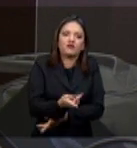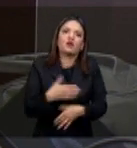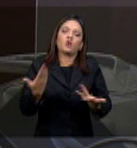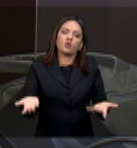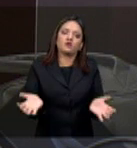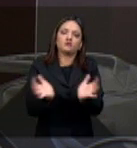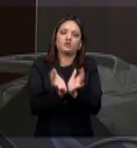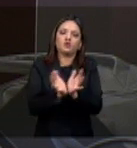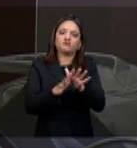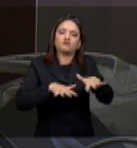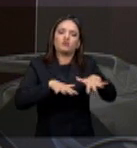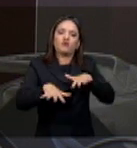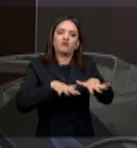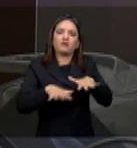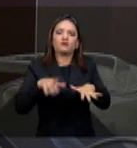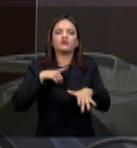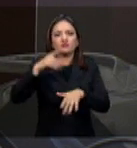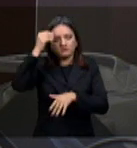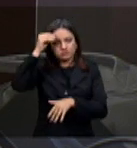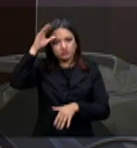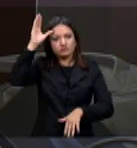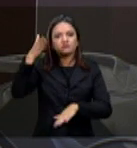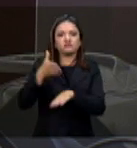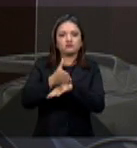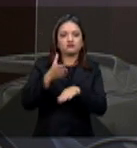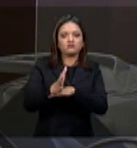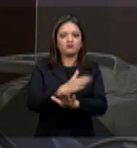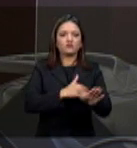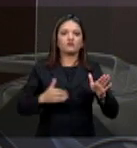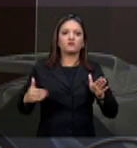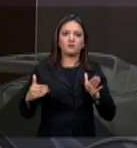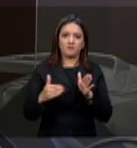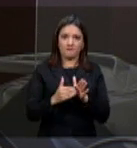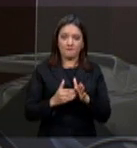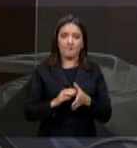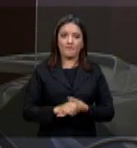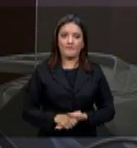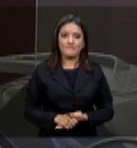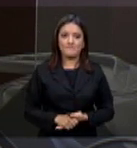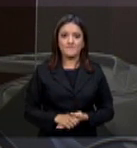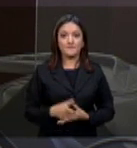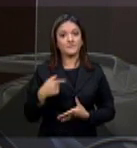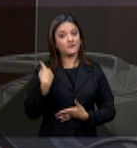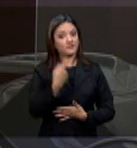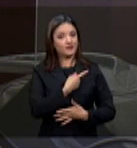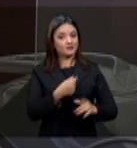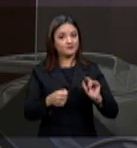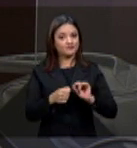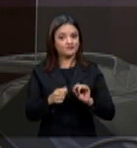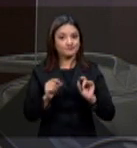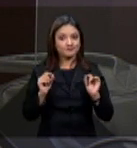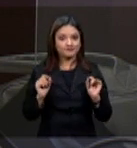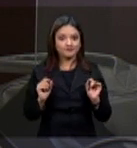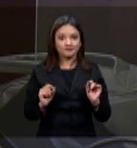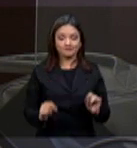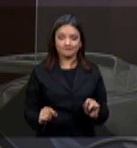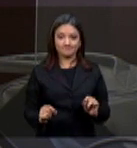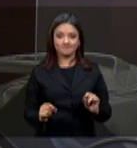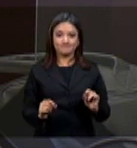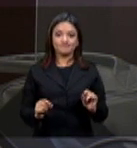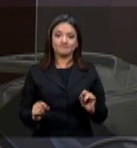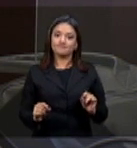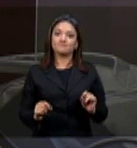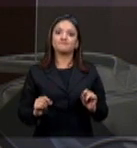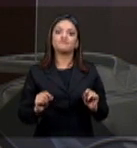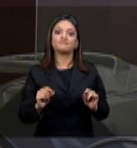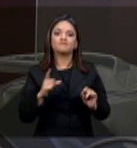movimento Reflorestar Mentes ao conhecimento e ao acesso de todos e todas. Fazemos isso diante da sobreposição sem precedentes